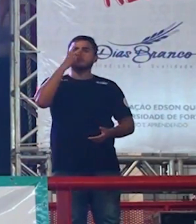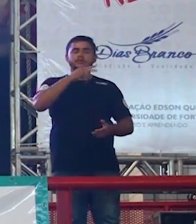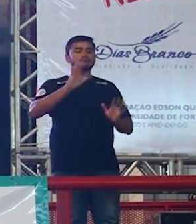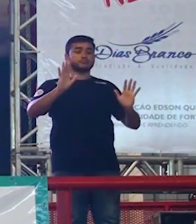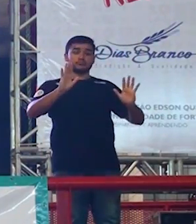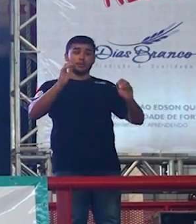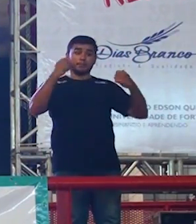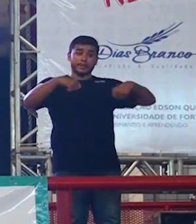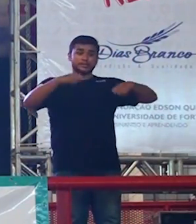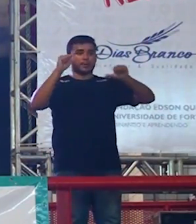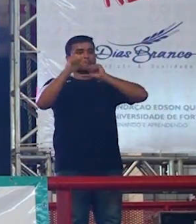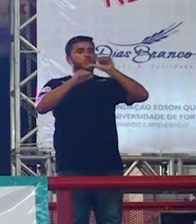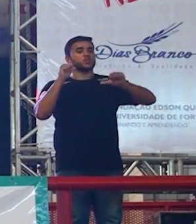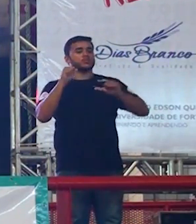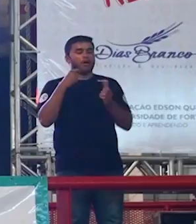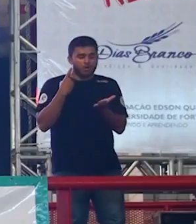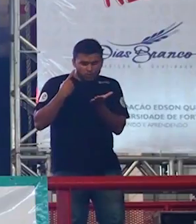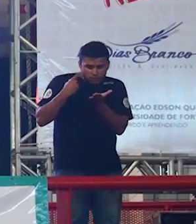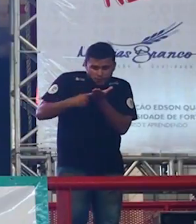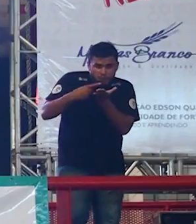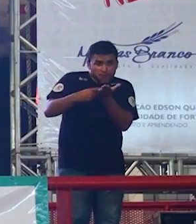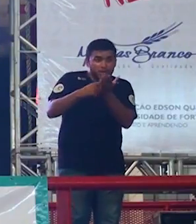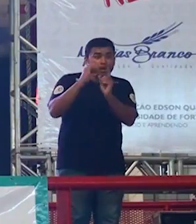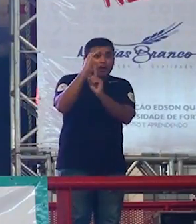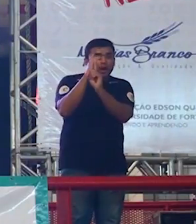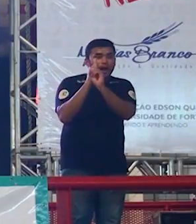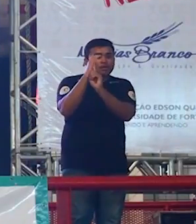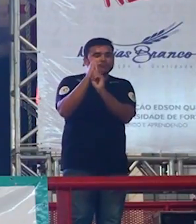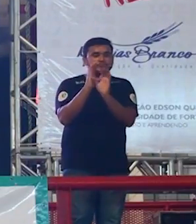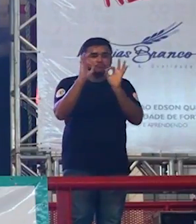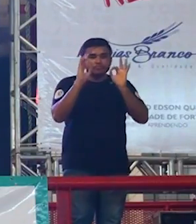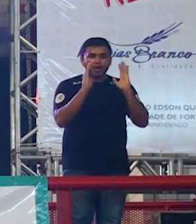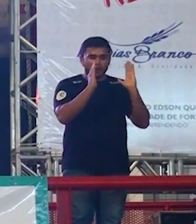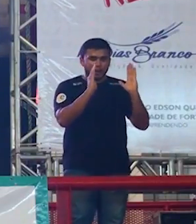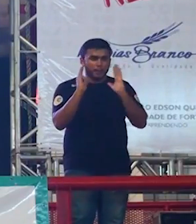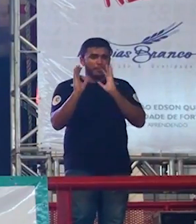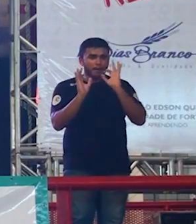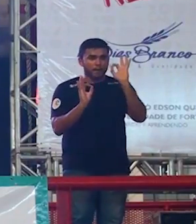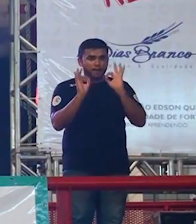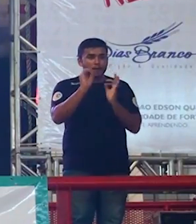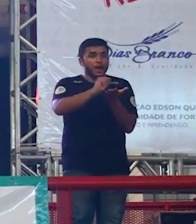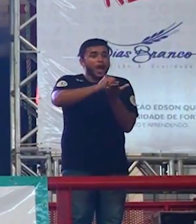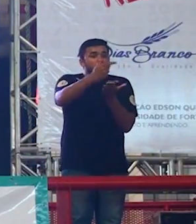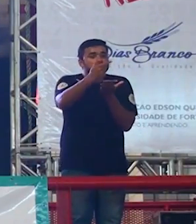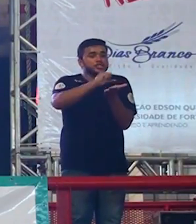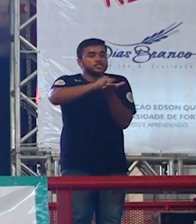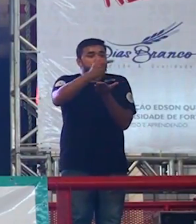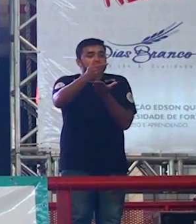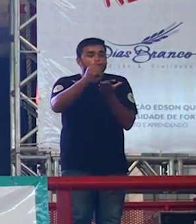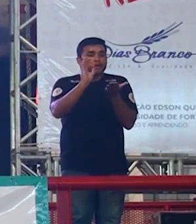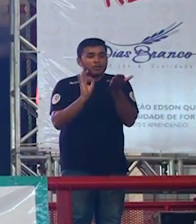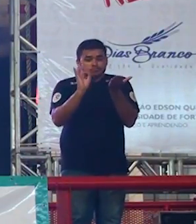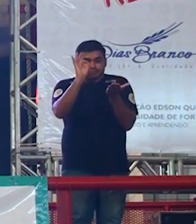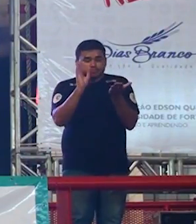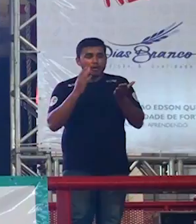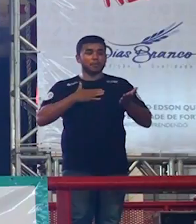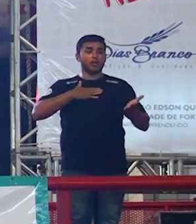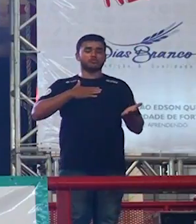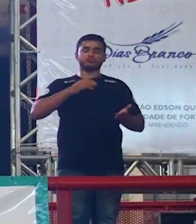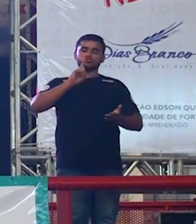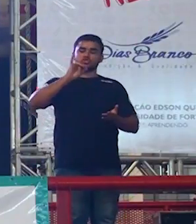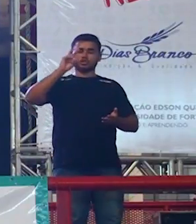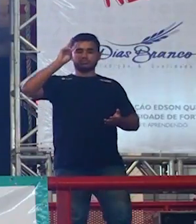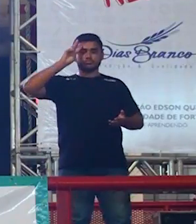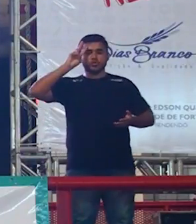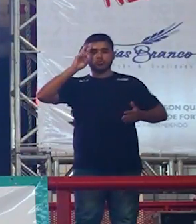como montar um horário de estudo, como estudar. E amanhã, quando você tiver um tempinho para estudar, você já pode colocar essas